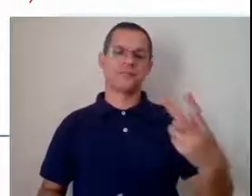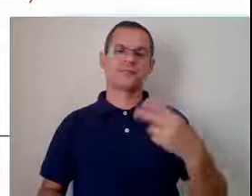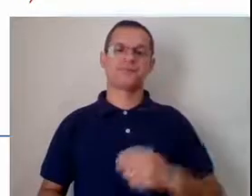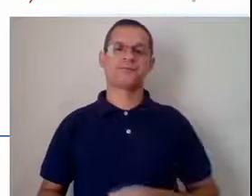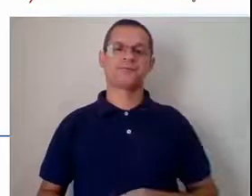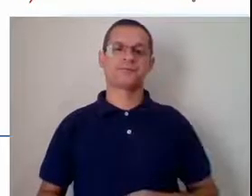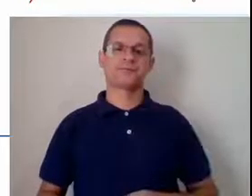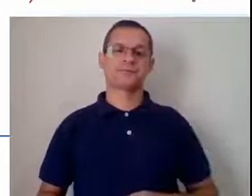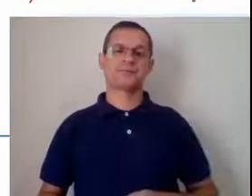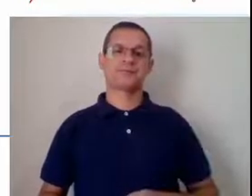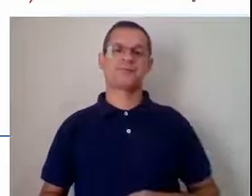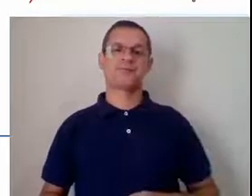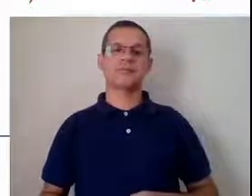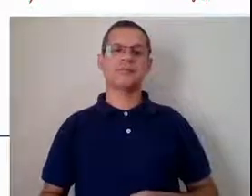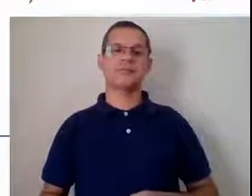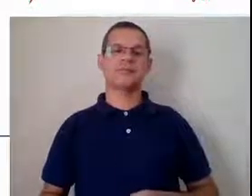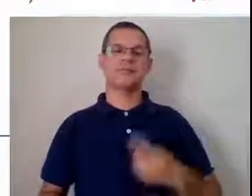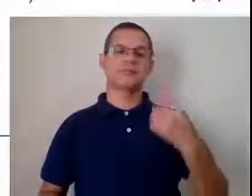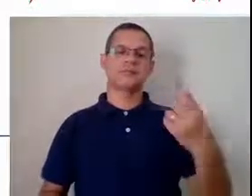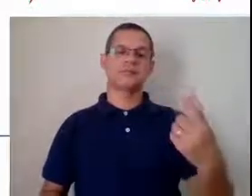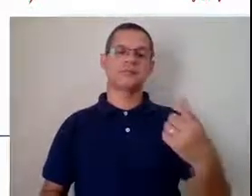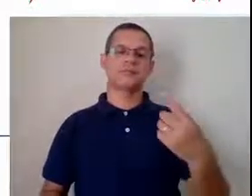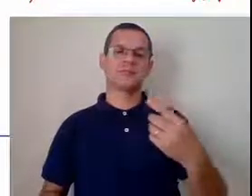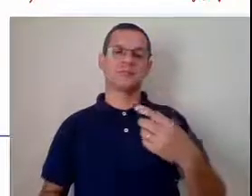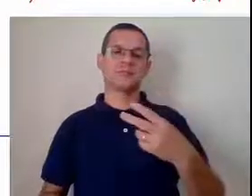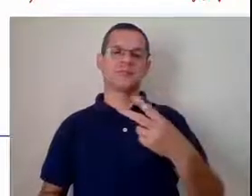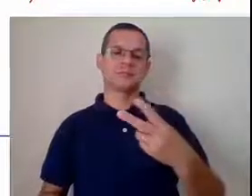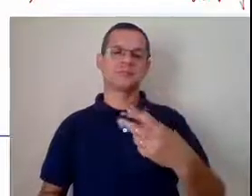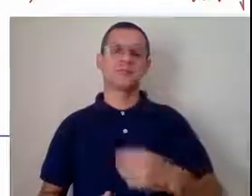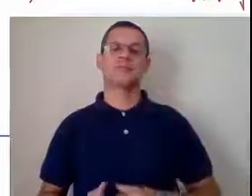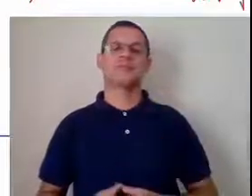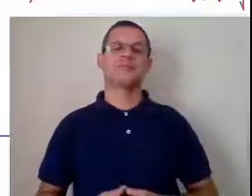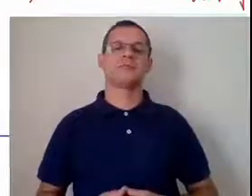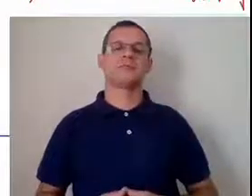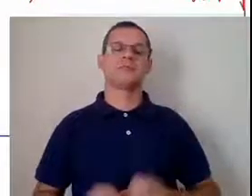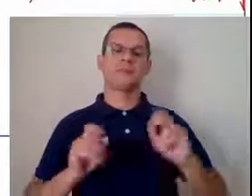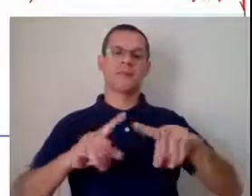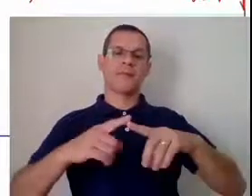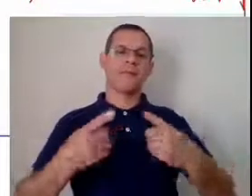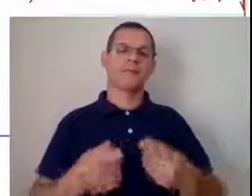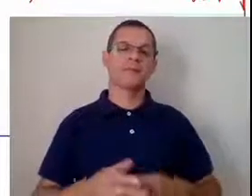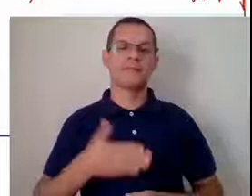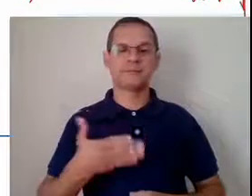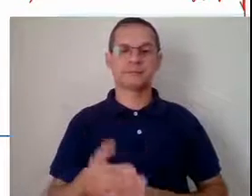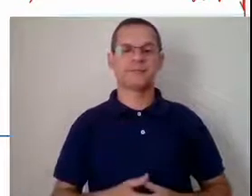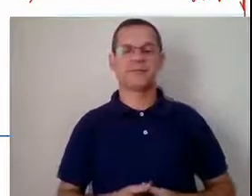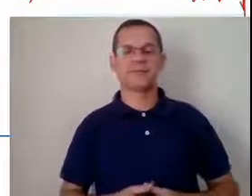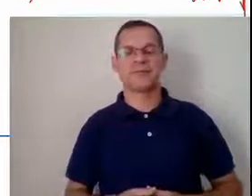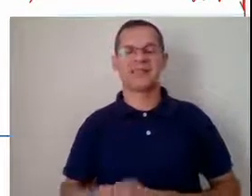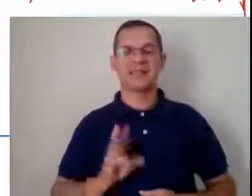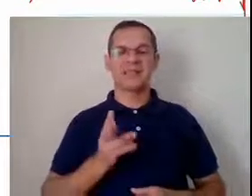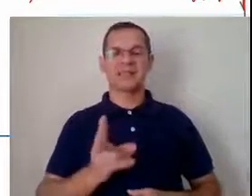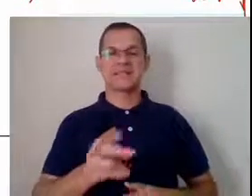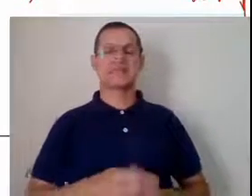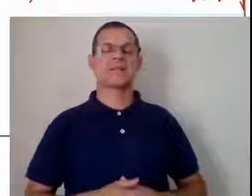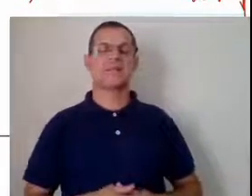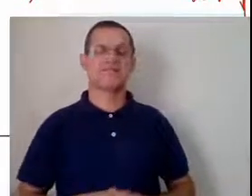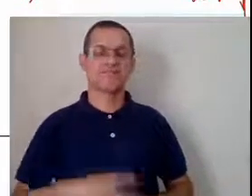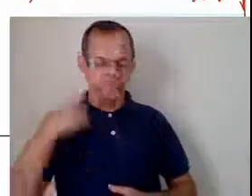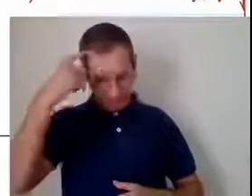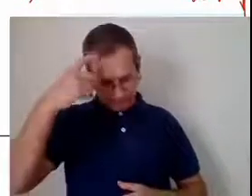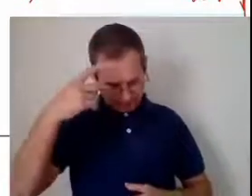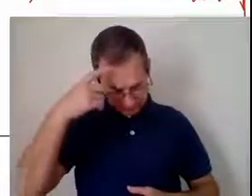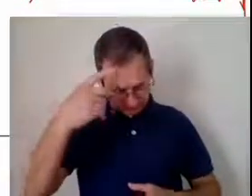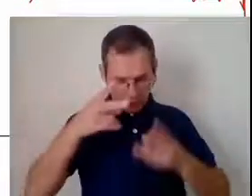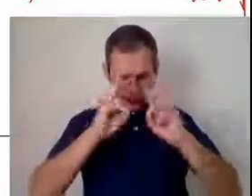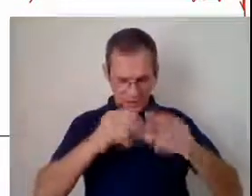2, 1, 2, tá? Então, sempre pensem, quando